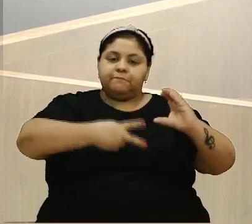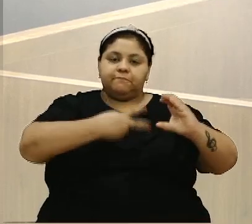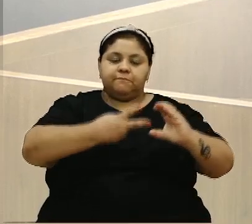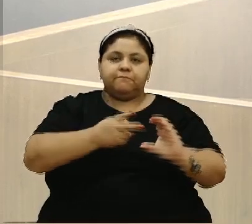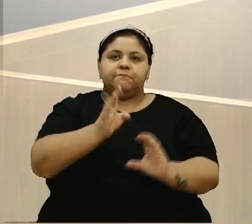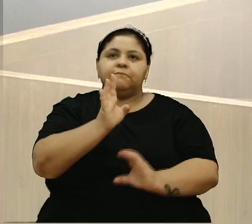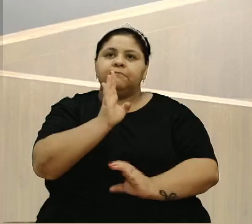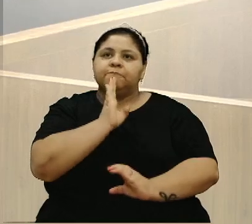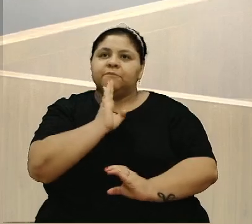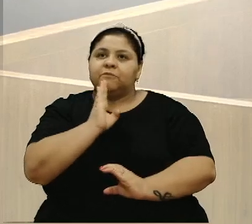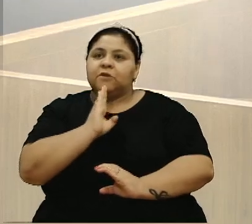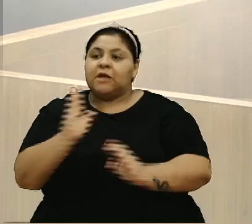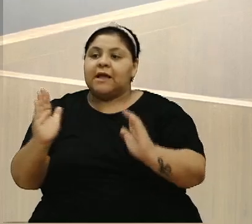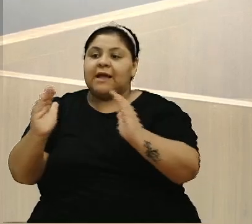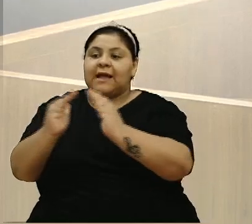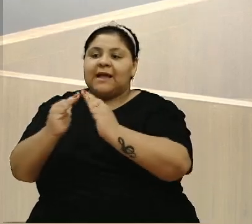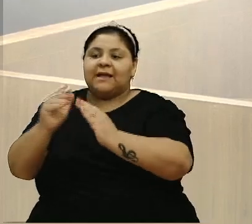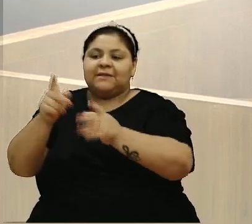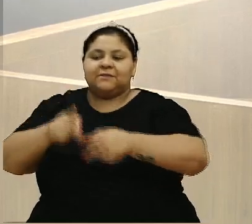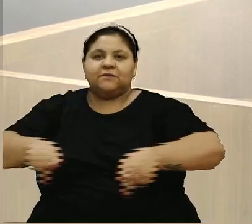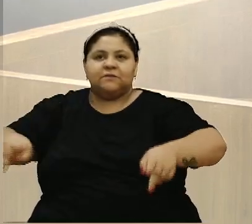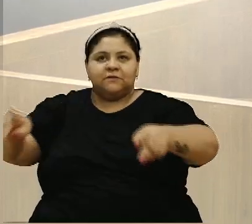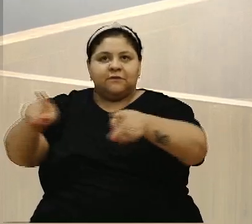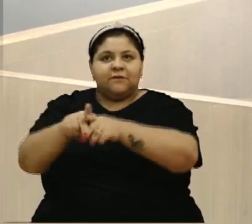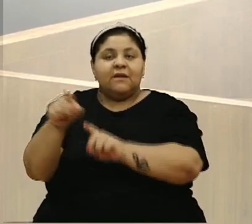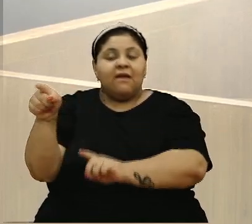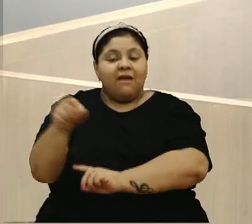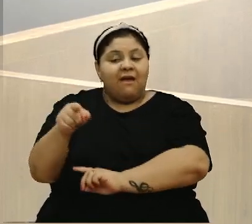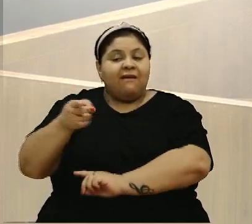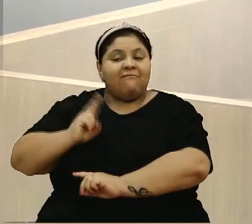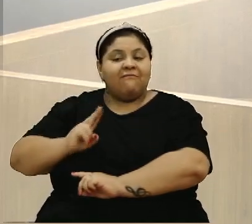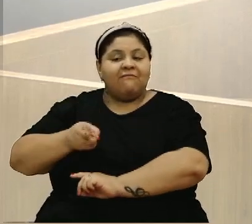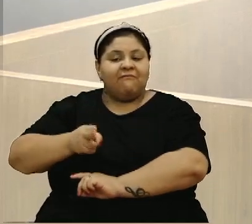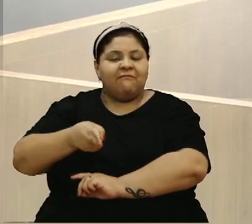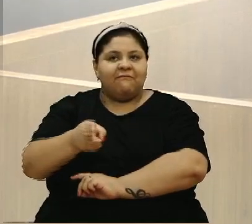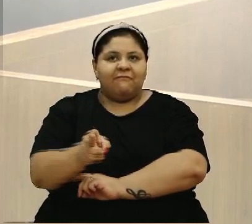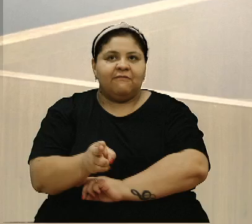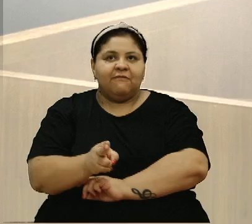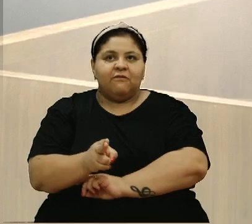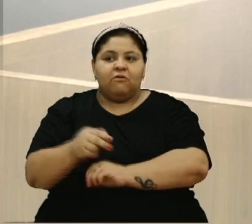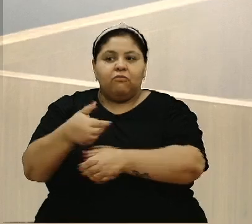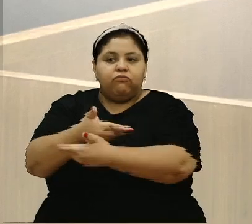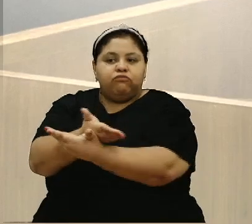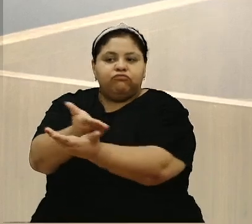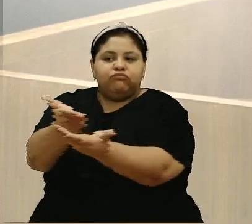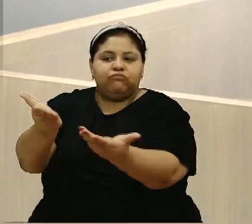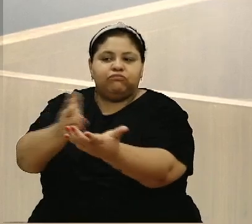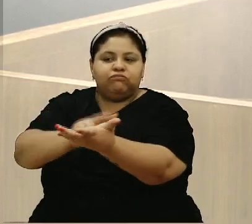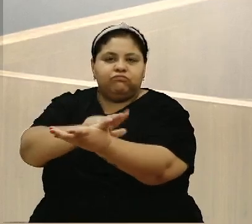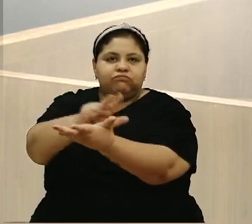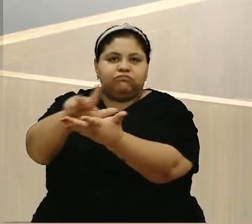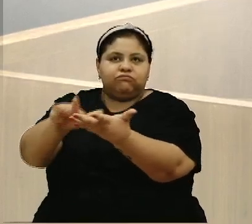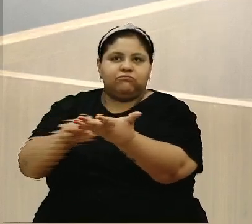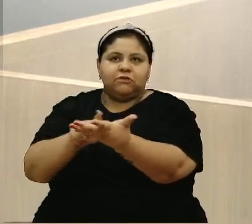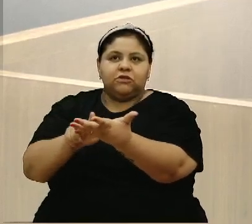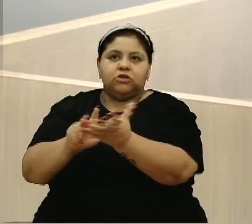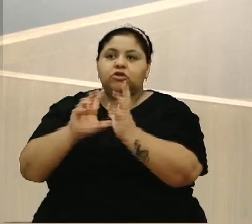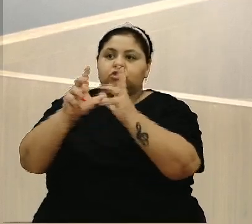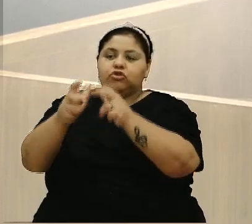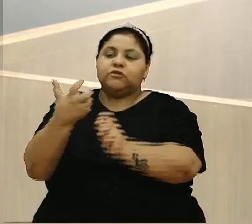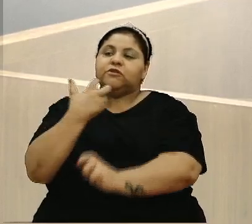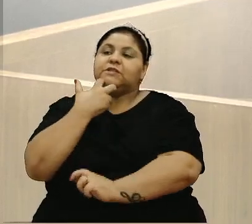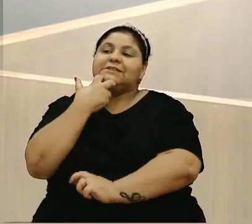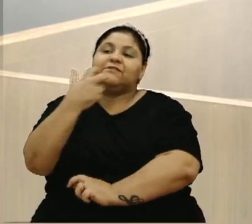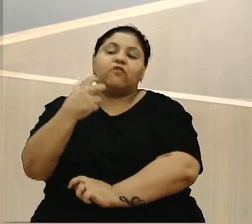conhecida como a Casa do Povo, é e sempre será um espaço plural onde todas as vozes